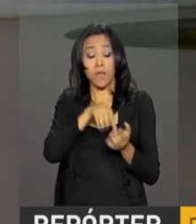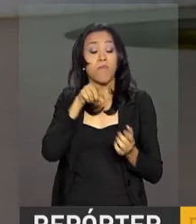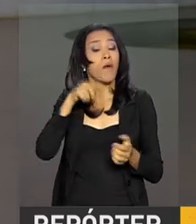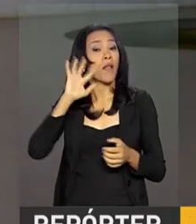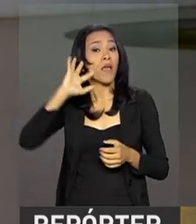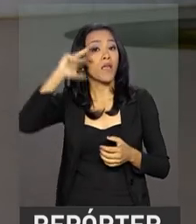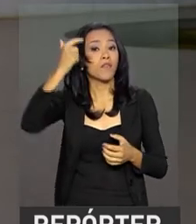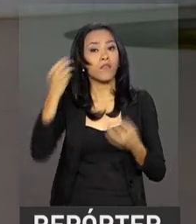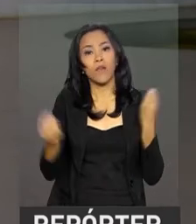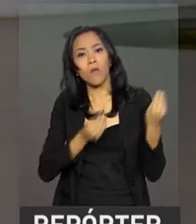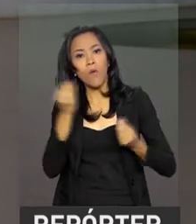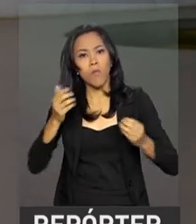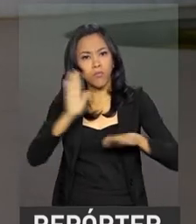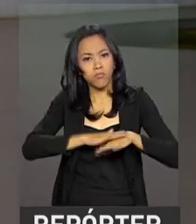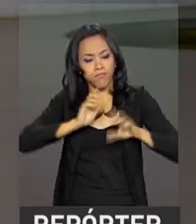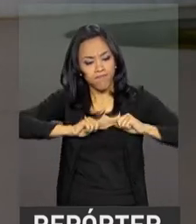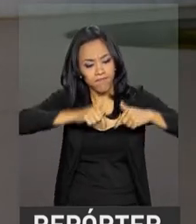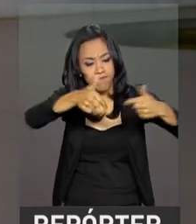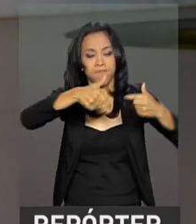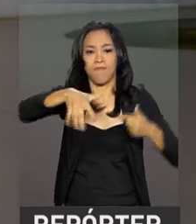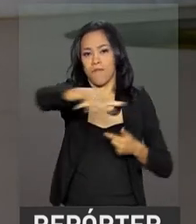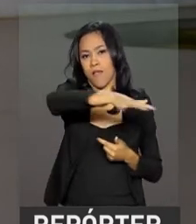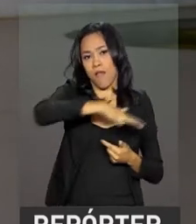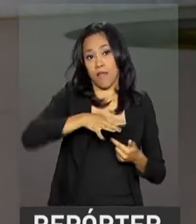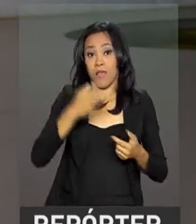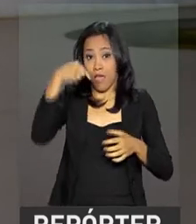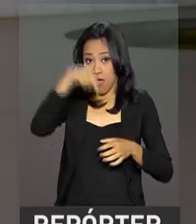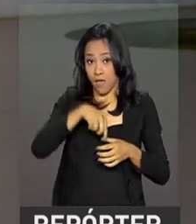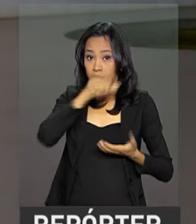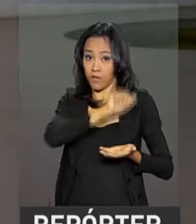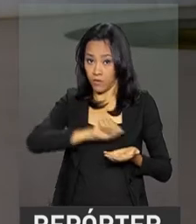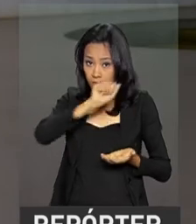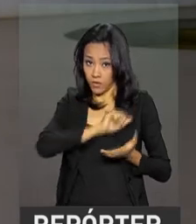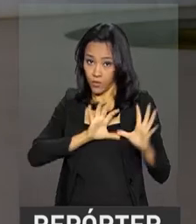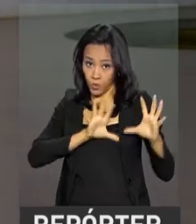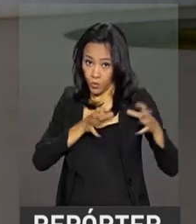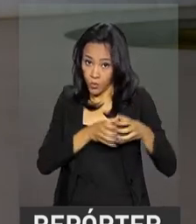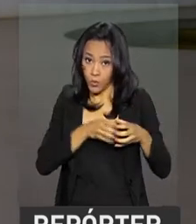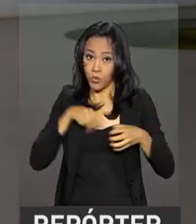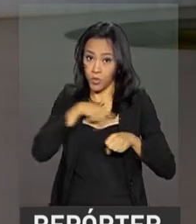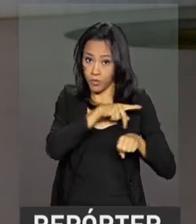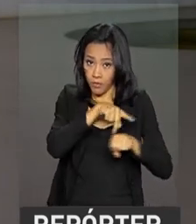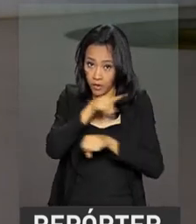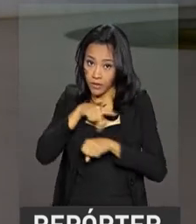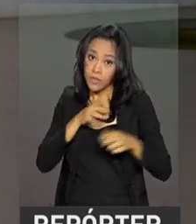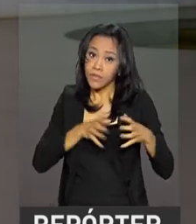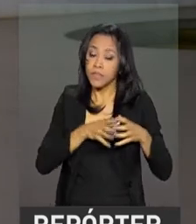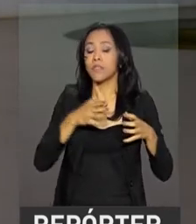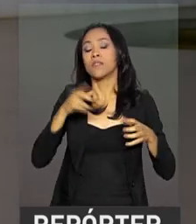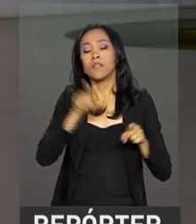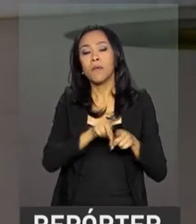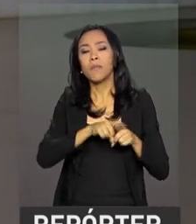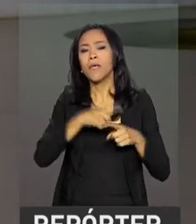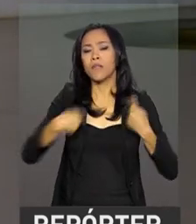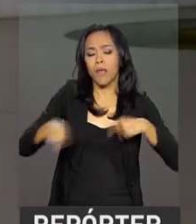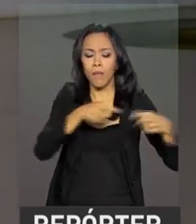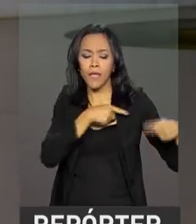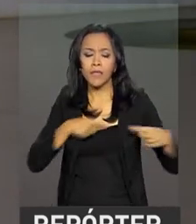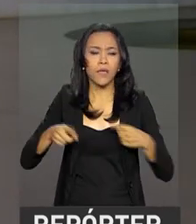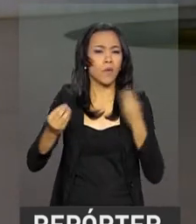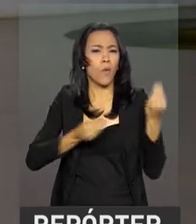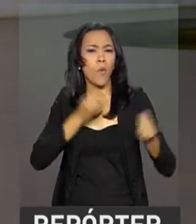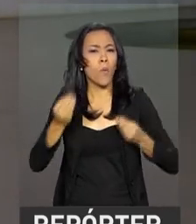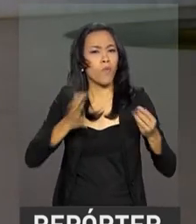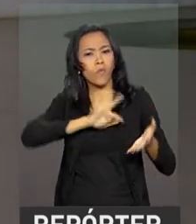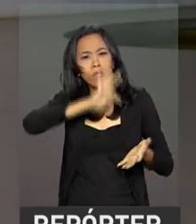na área energética além disso com a associação aumenta a participação do país nos debates sobre o futuro das matrizes energéticas